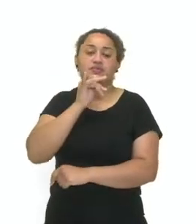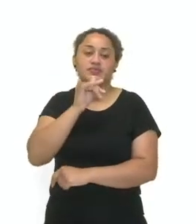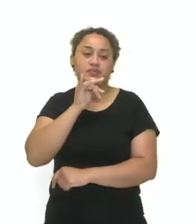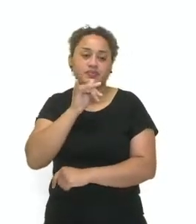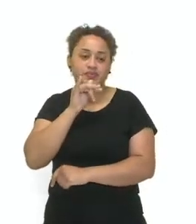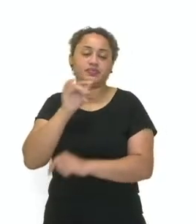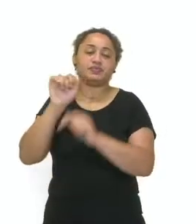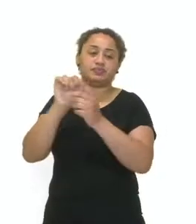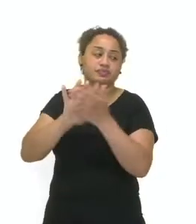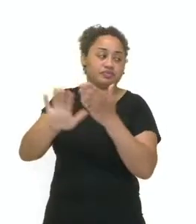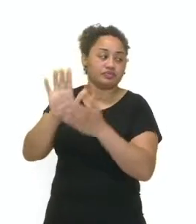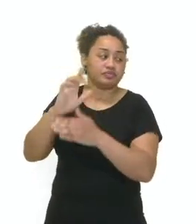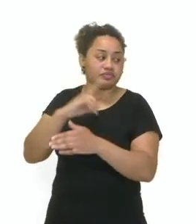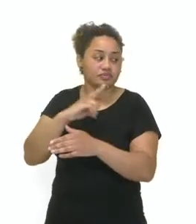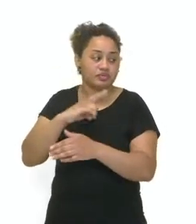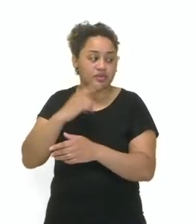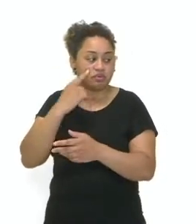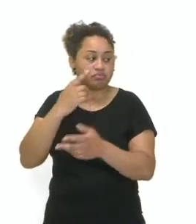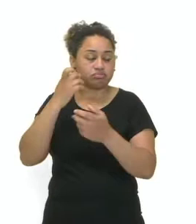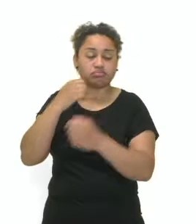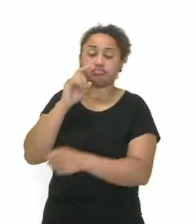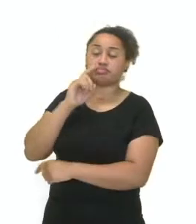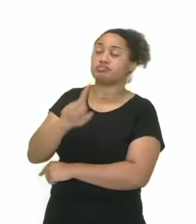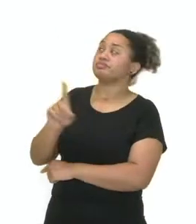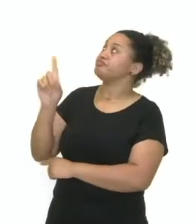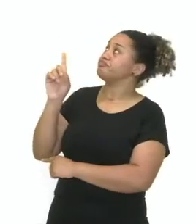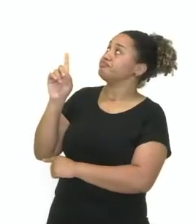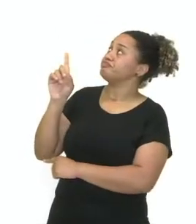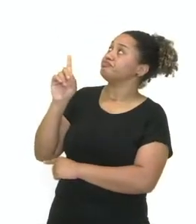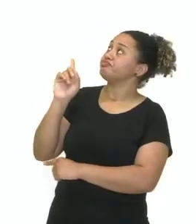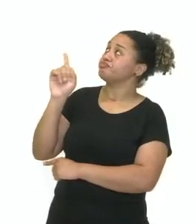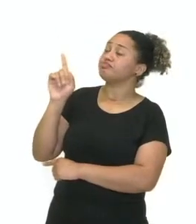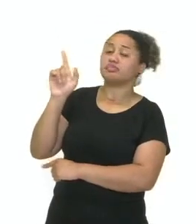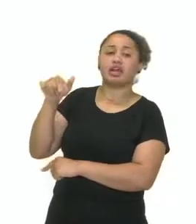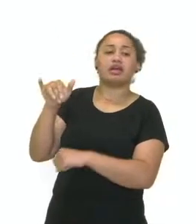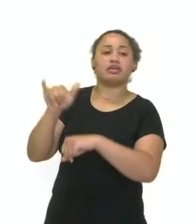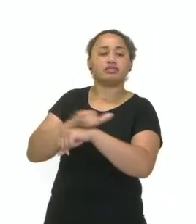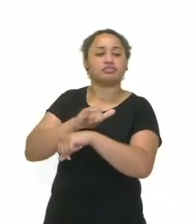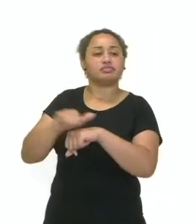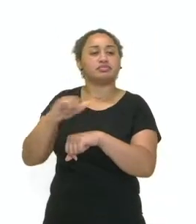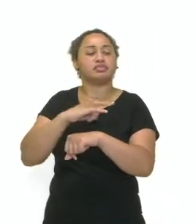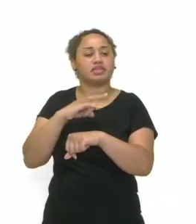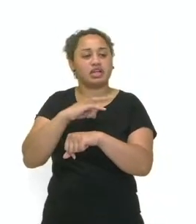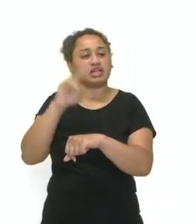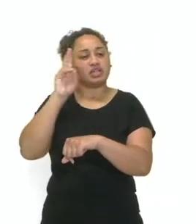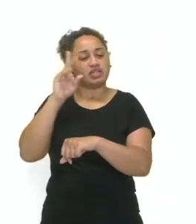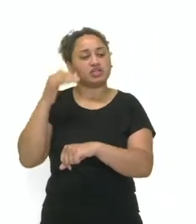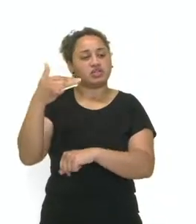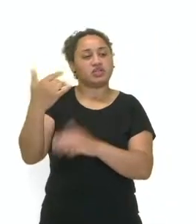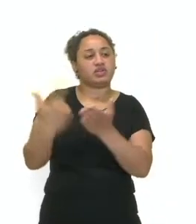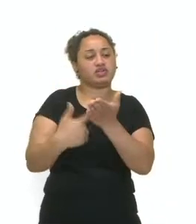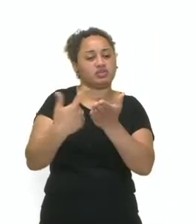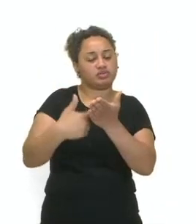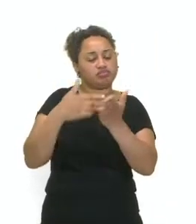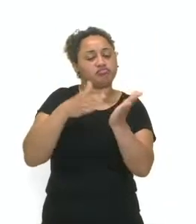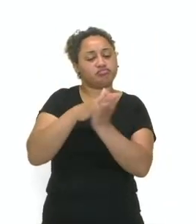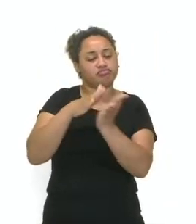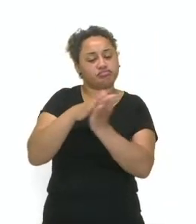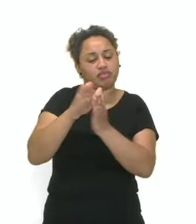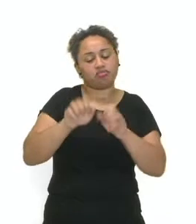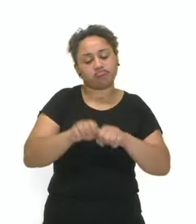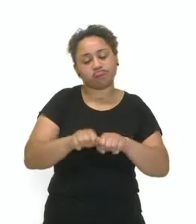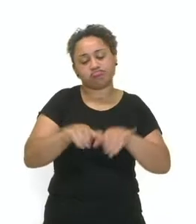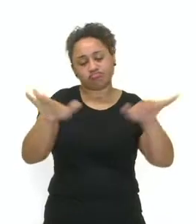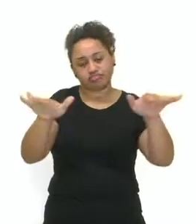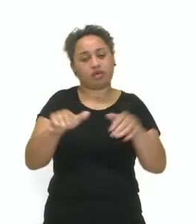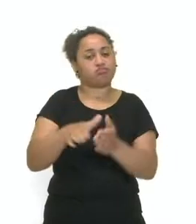da imagem, né? Essa técnica está ligada a histórias dos livros impressos em larga escala. Há também